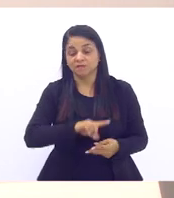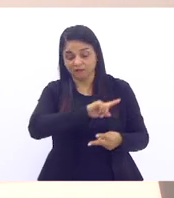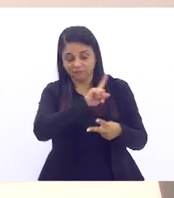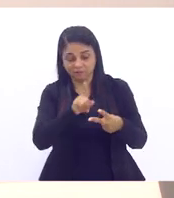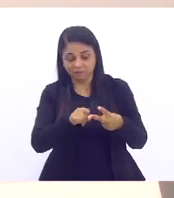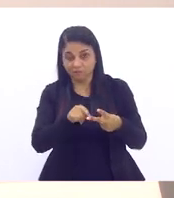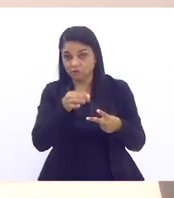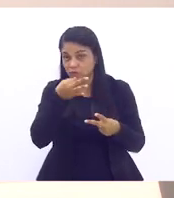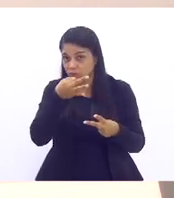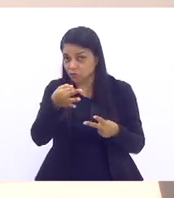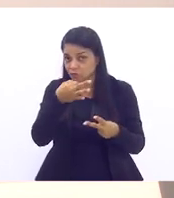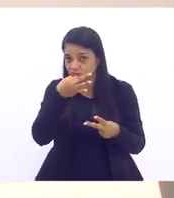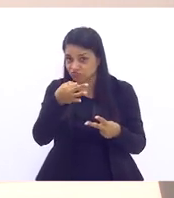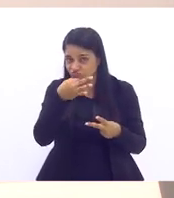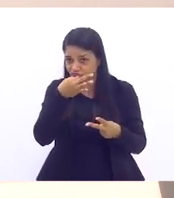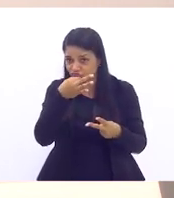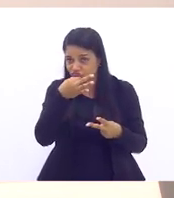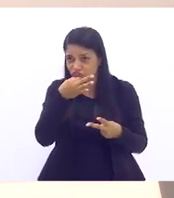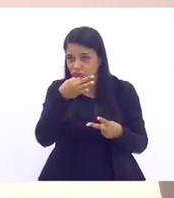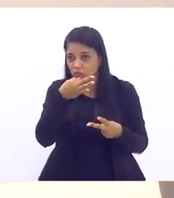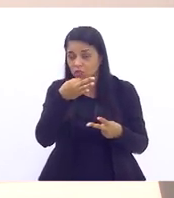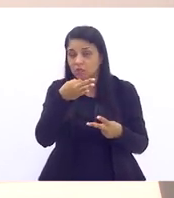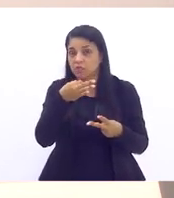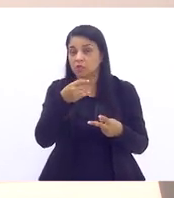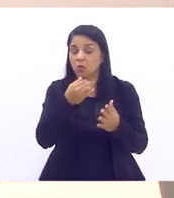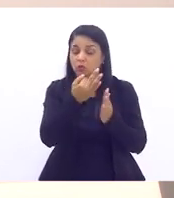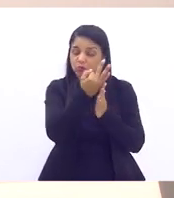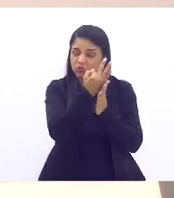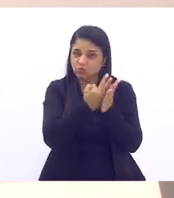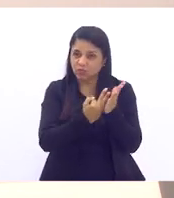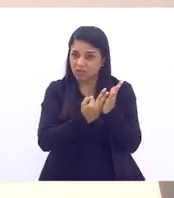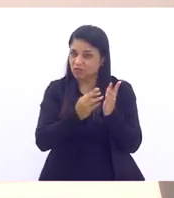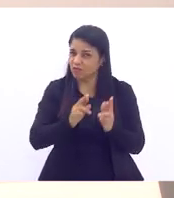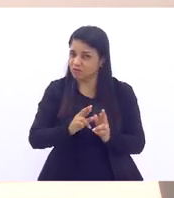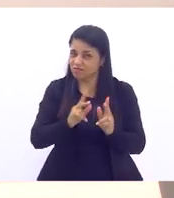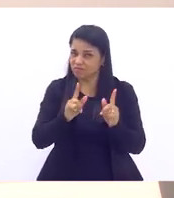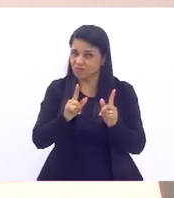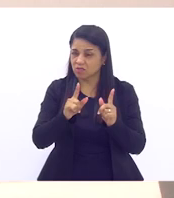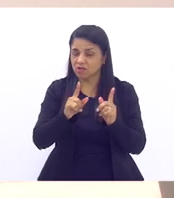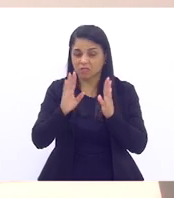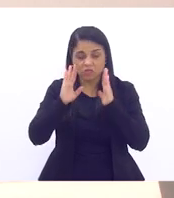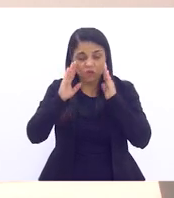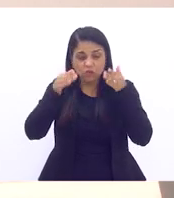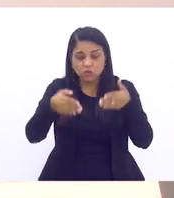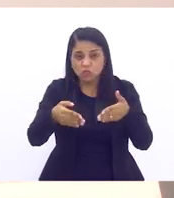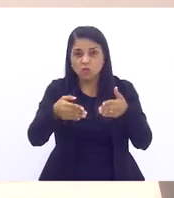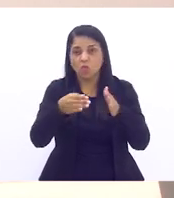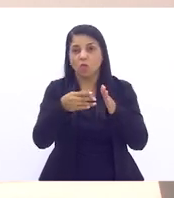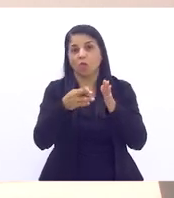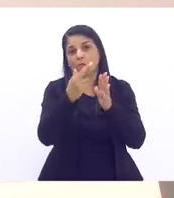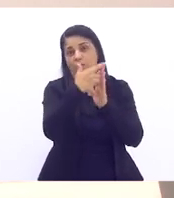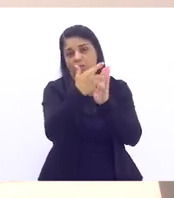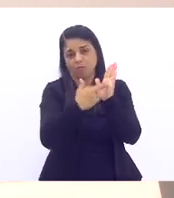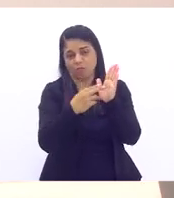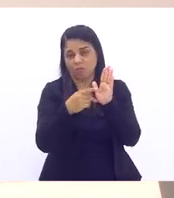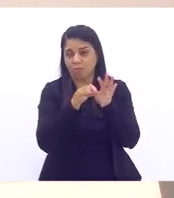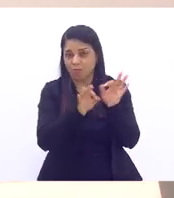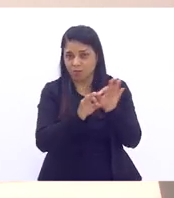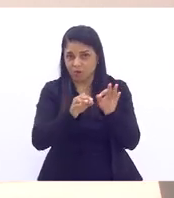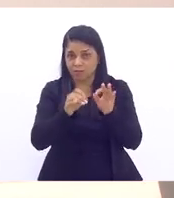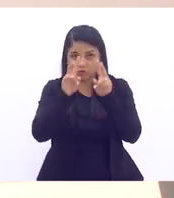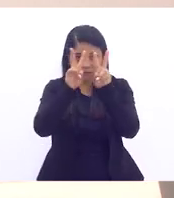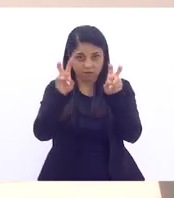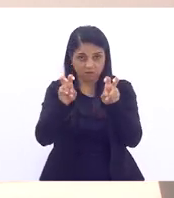sugestão que eu faço talvez não para inserção nesse texto porque ele tá focado na instituição de um programa de saúde e aí fugiria o tema